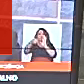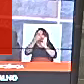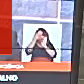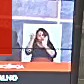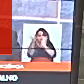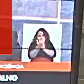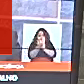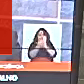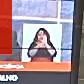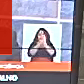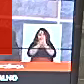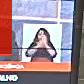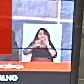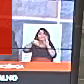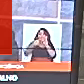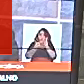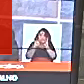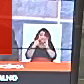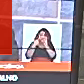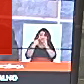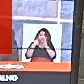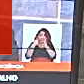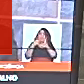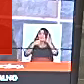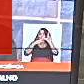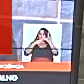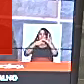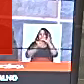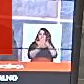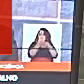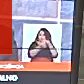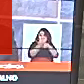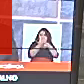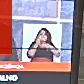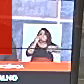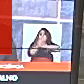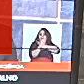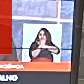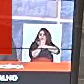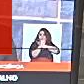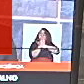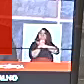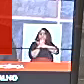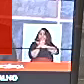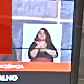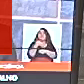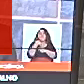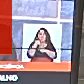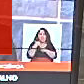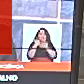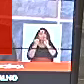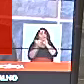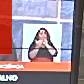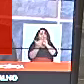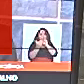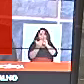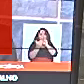de cancelamento, né, de emissão das carteirinhas, e eu concordo com tudo que foi falado aqui até agora.